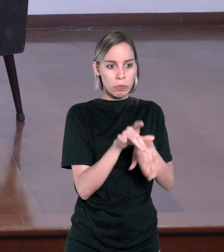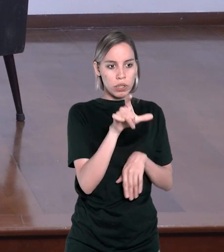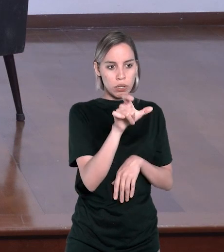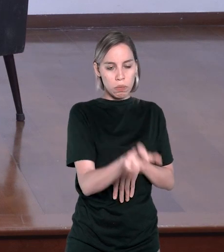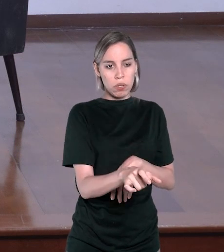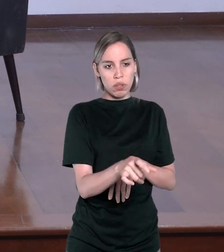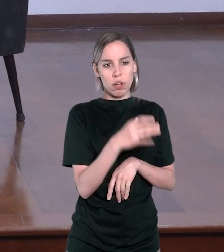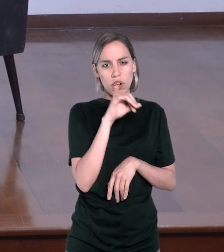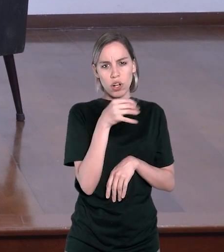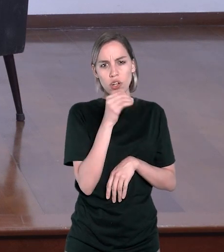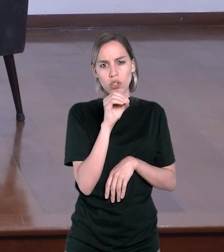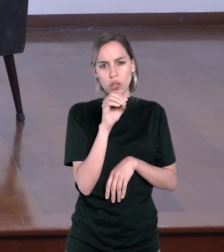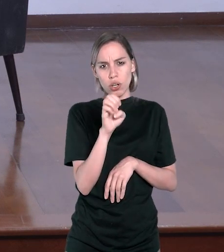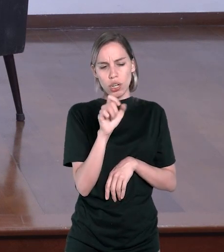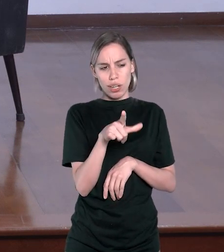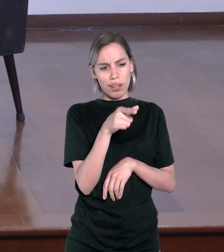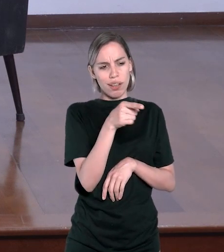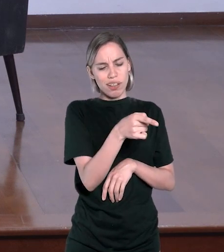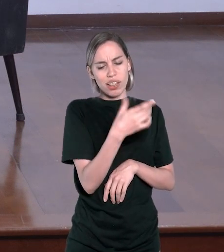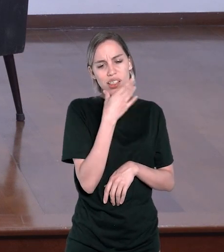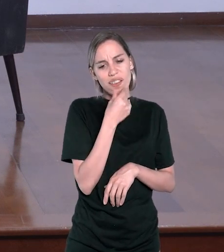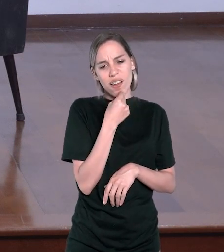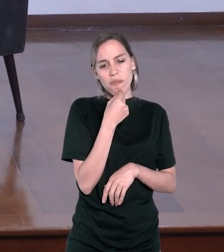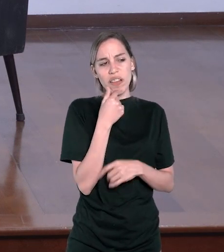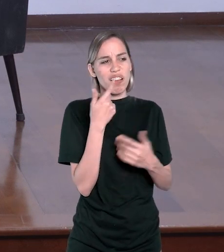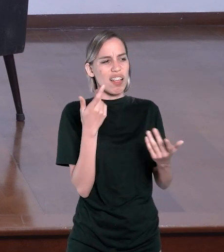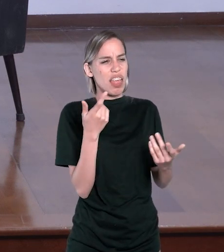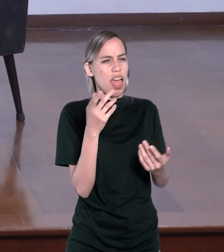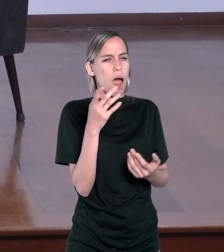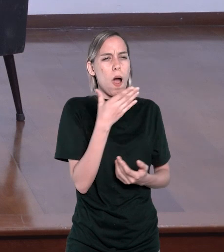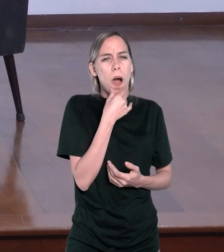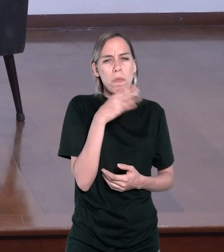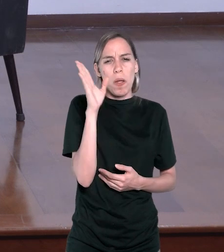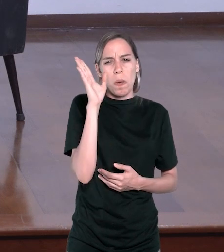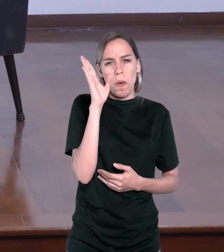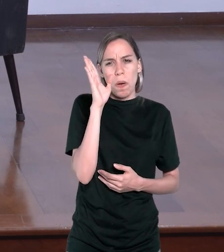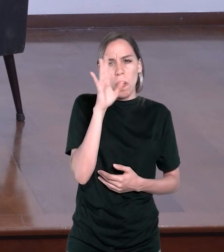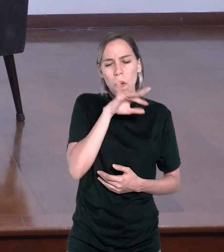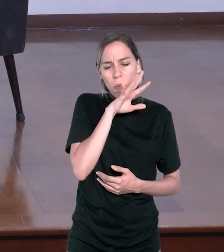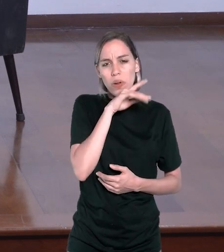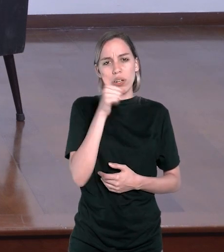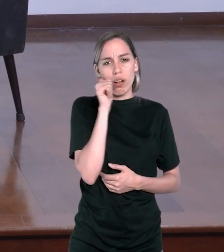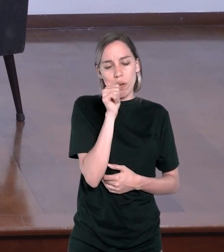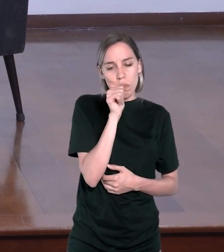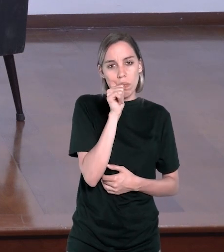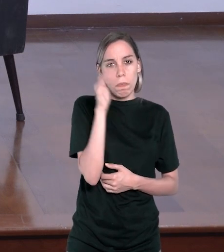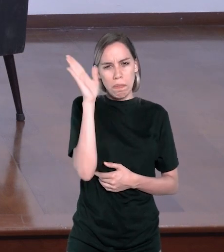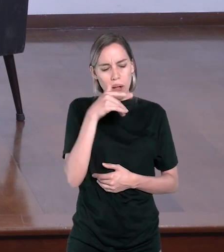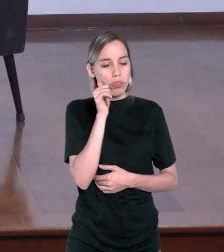ele é um cretino, ele é horrível com as mulheres, ele é mal-humorado, ele é folgado,